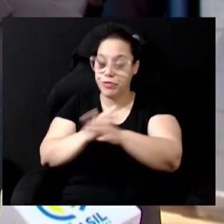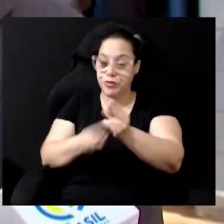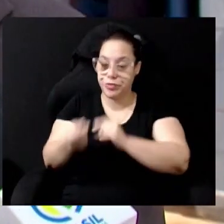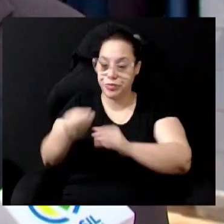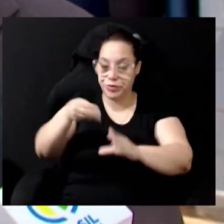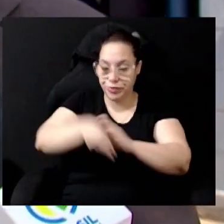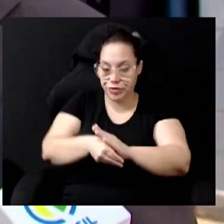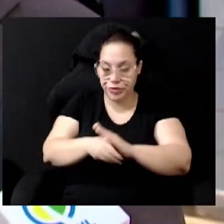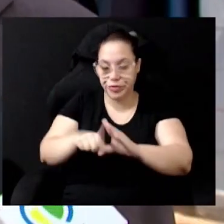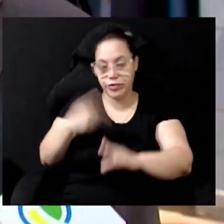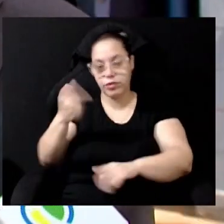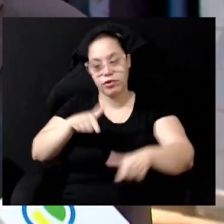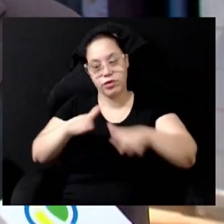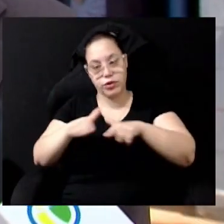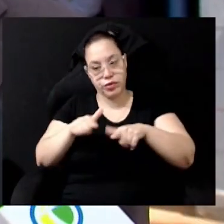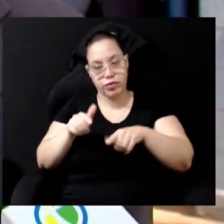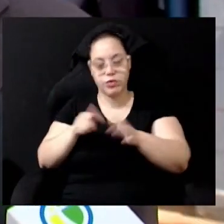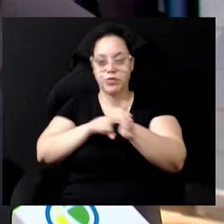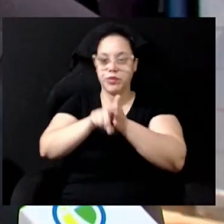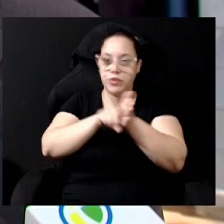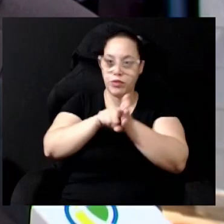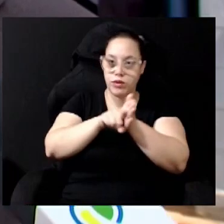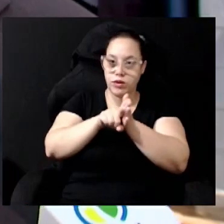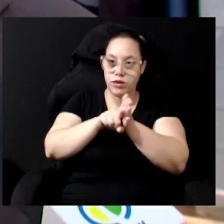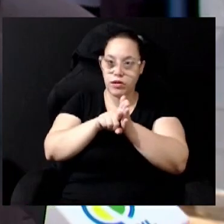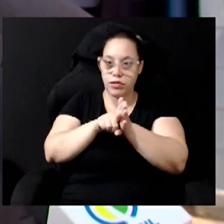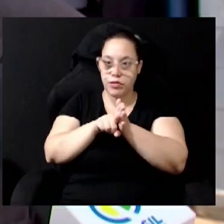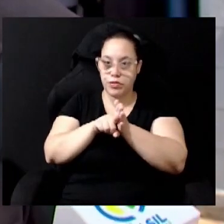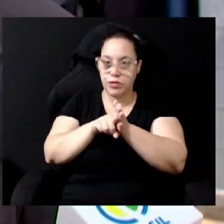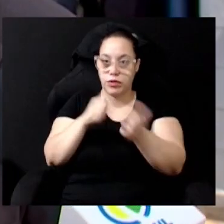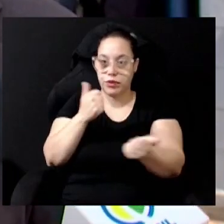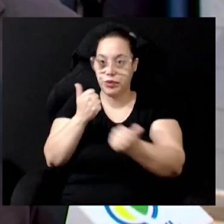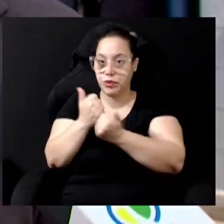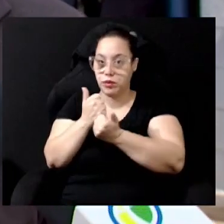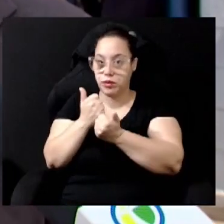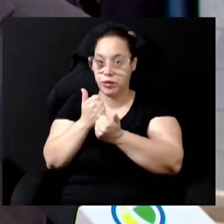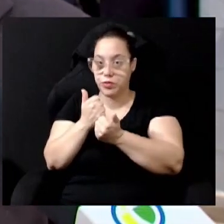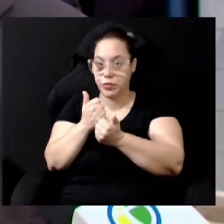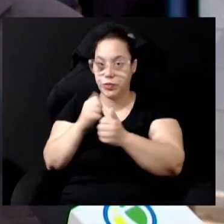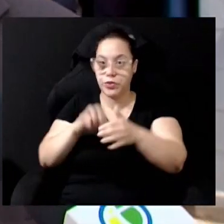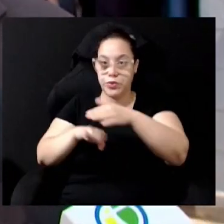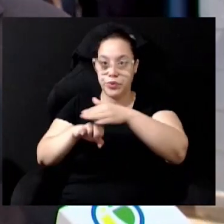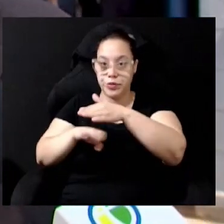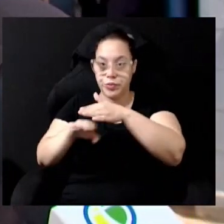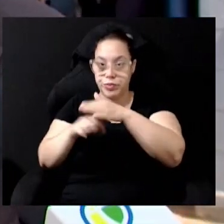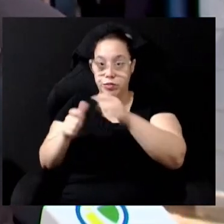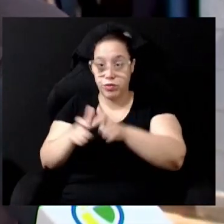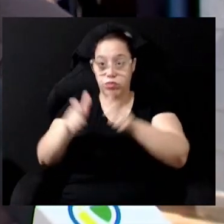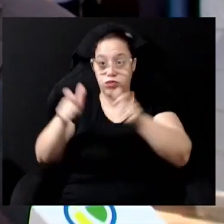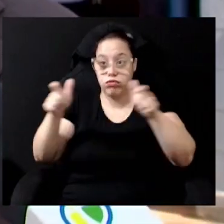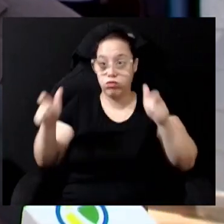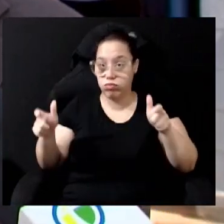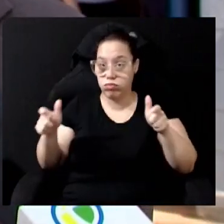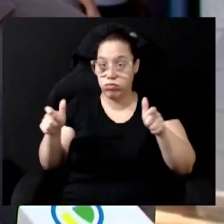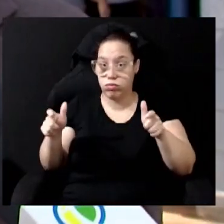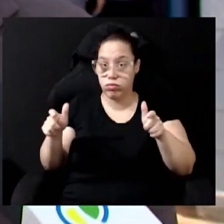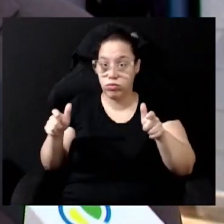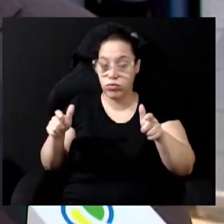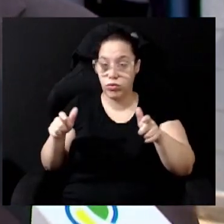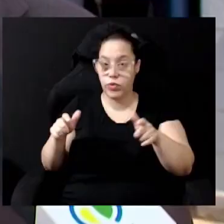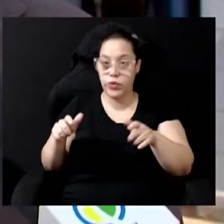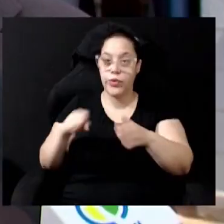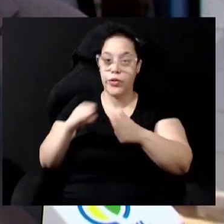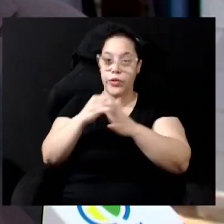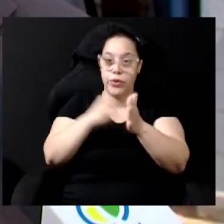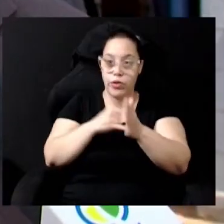trabalhos de pesquisa, com parcerias comerciais. Então você tem empresas enormes aqui na cidade, você tem institutos de ciência e tecnologia aqui na